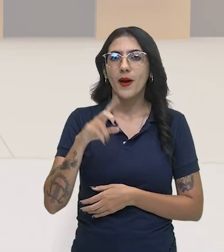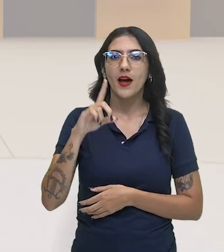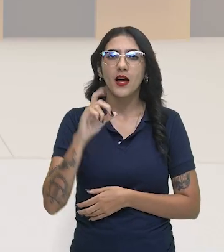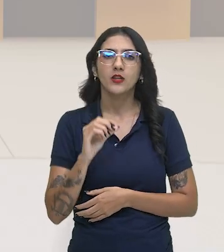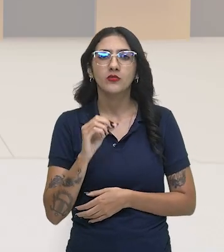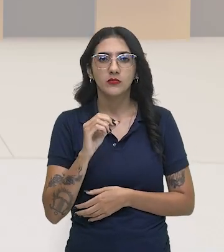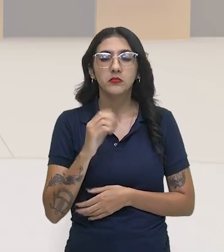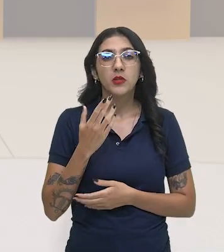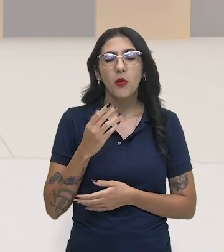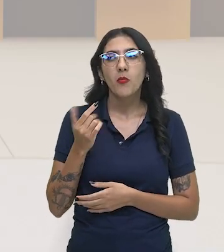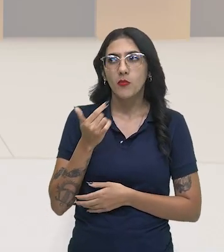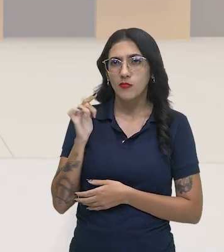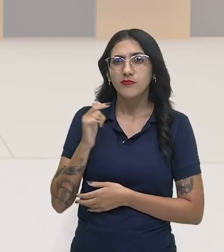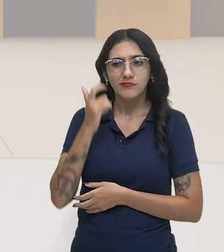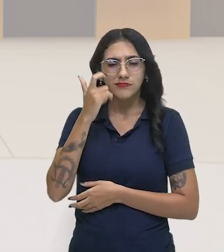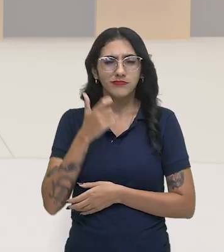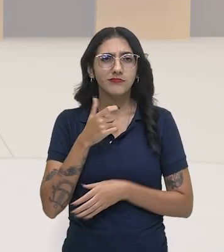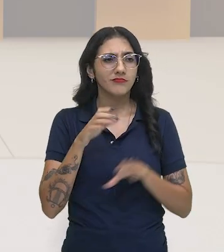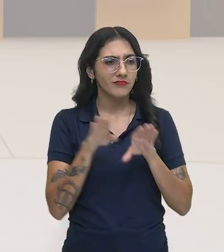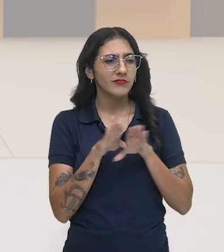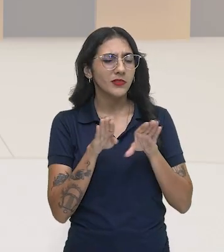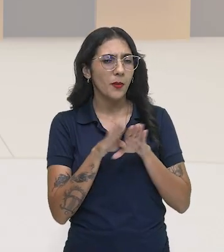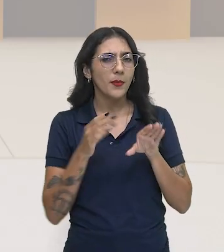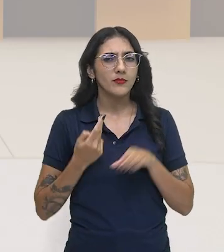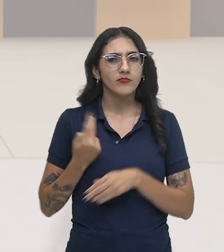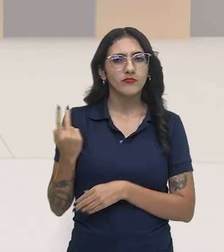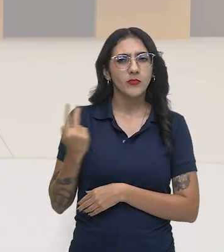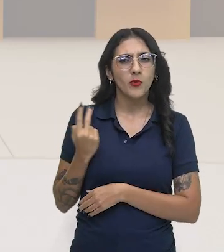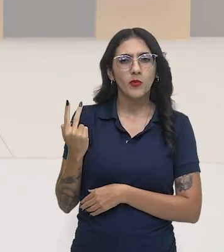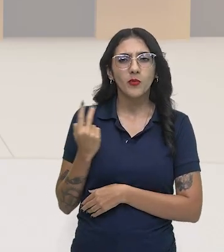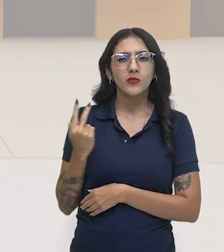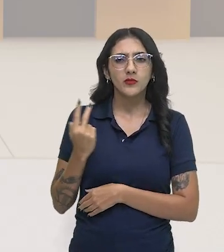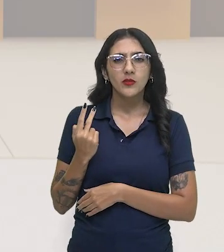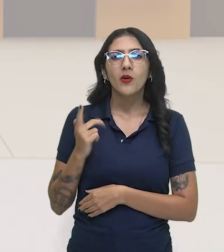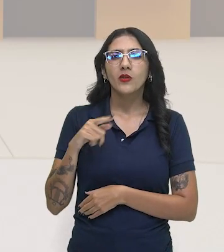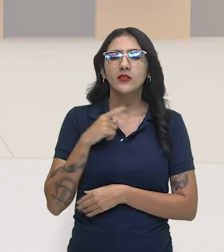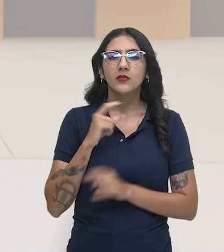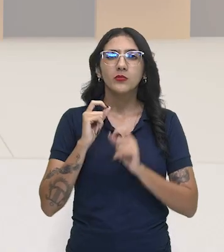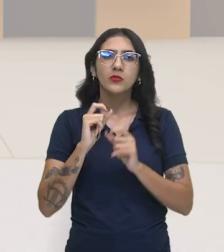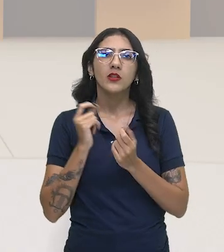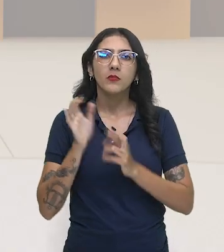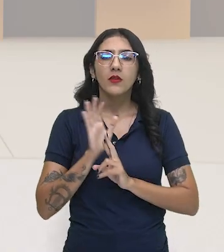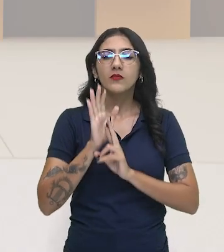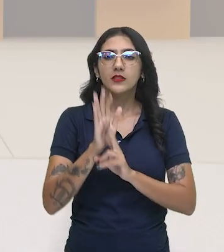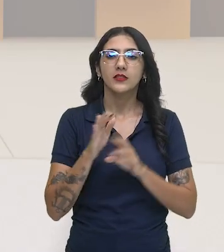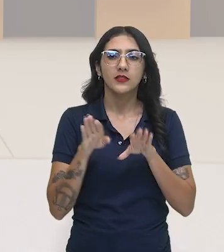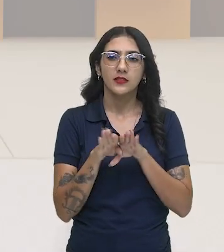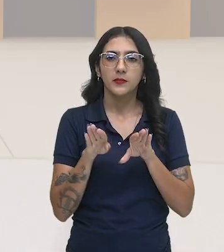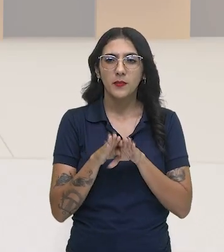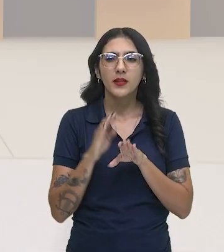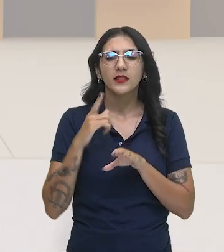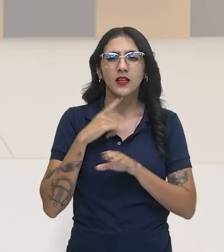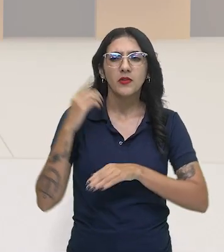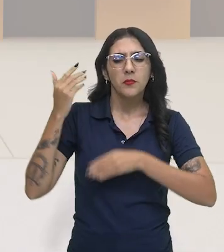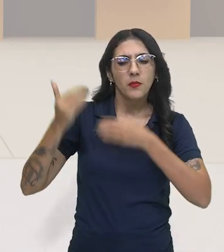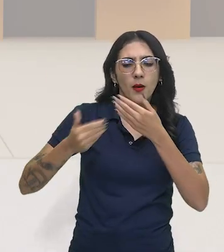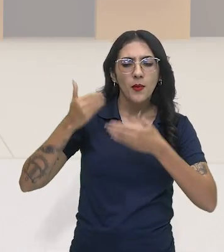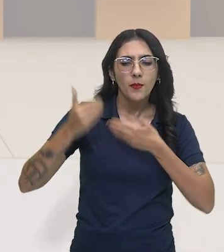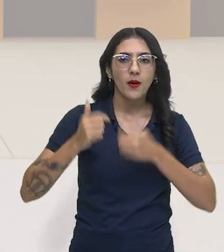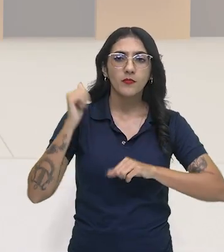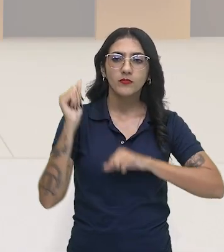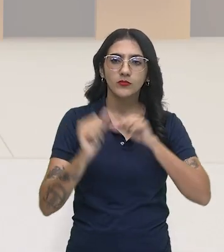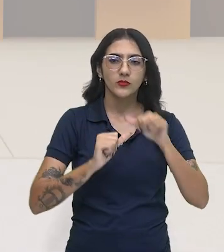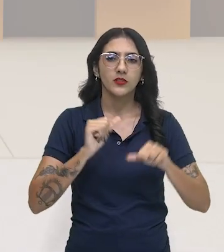também, exatamente. A gente é reflexo aí, né, de todos esses movimentos da população ao longo de toda essa